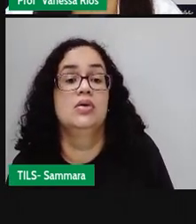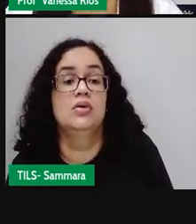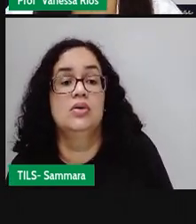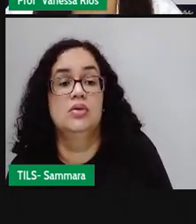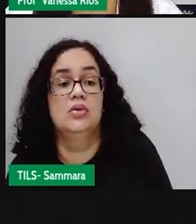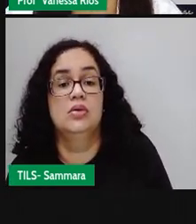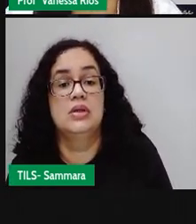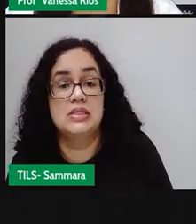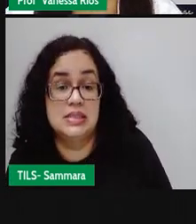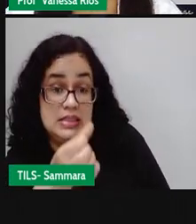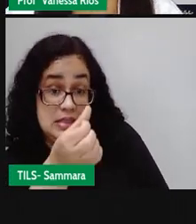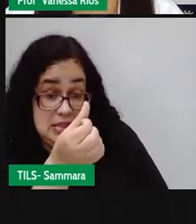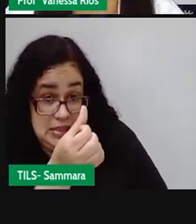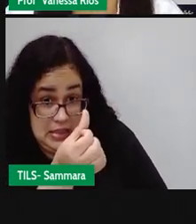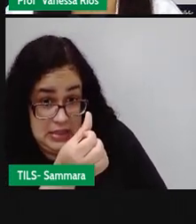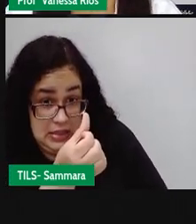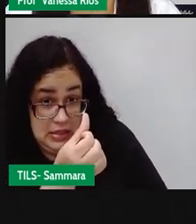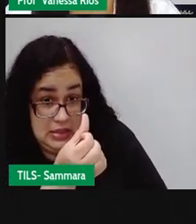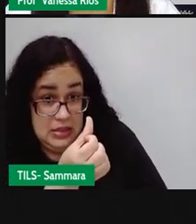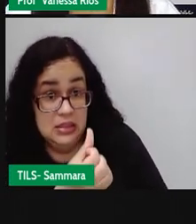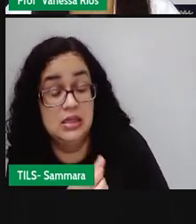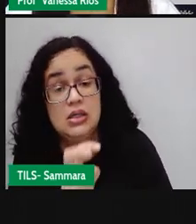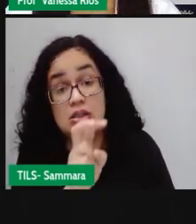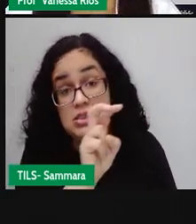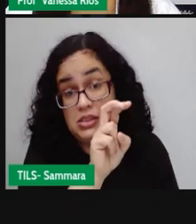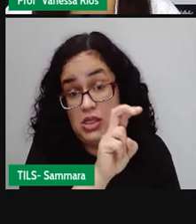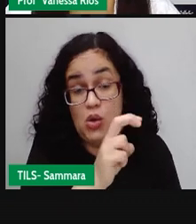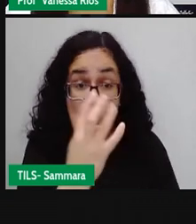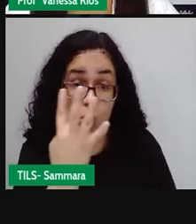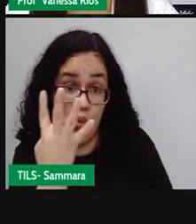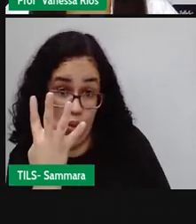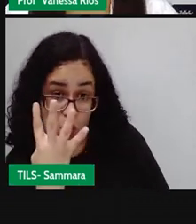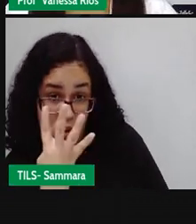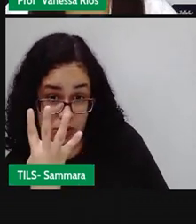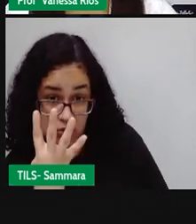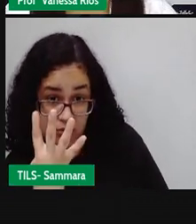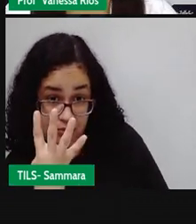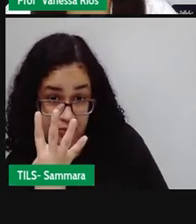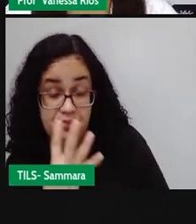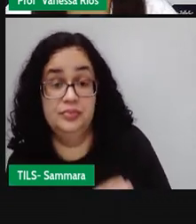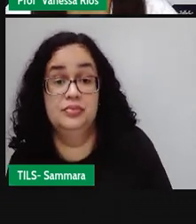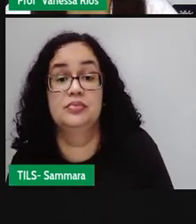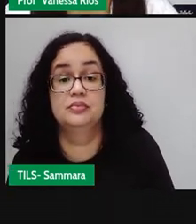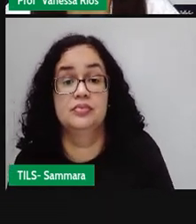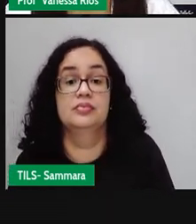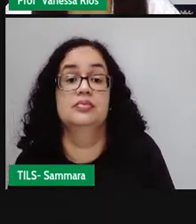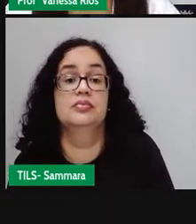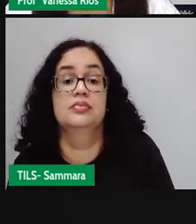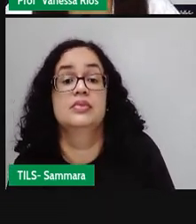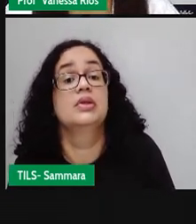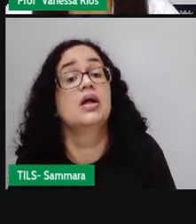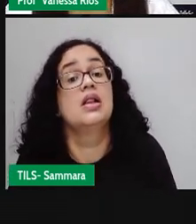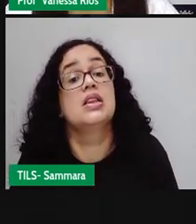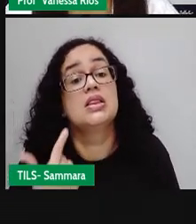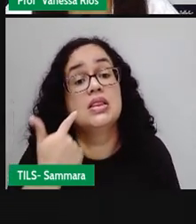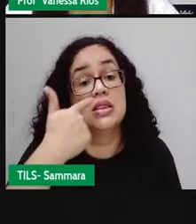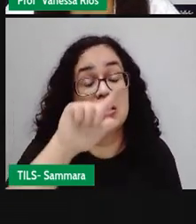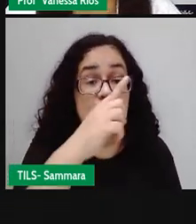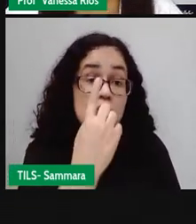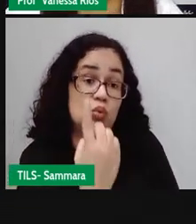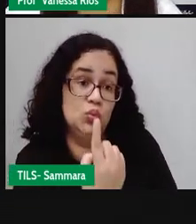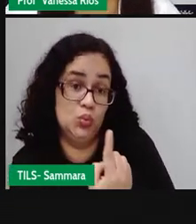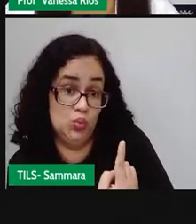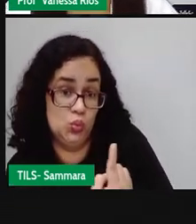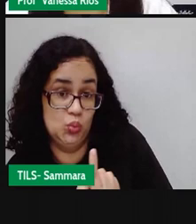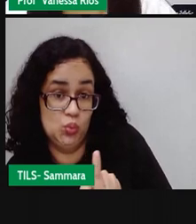ó. 6, 5, 4. Já na parte de baixo,